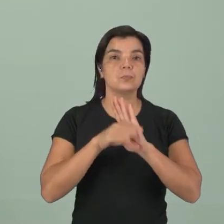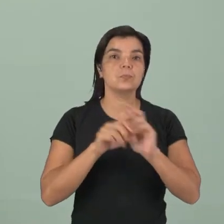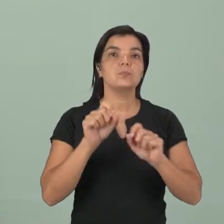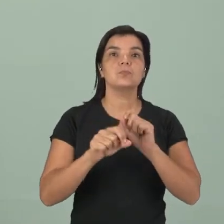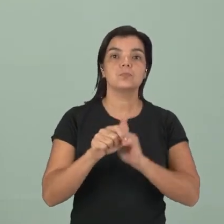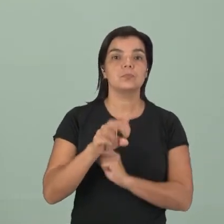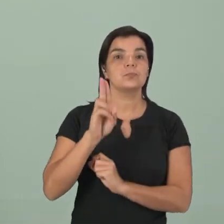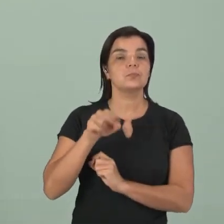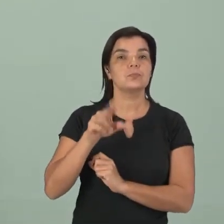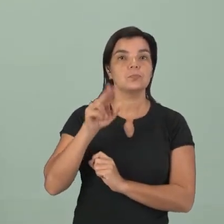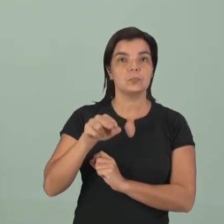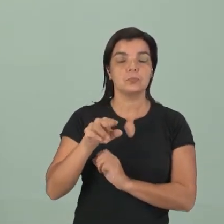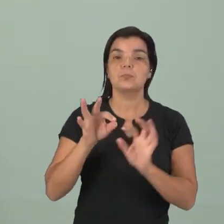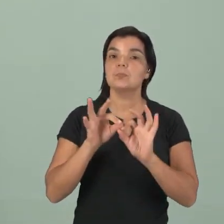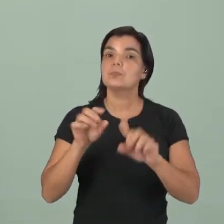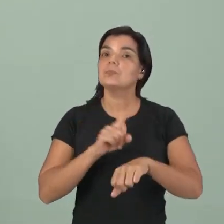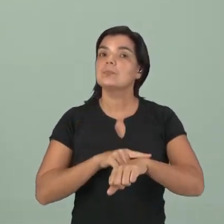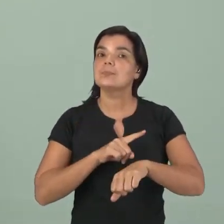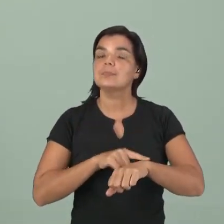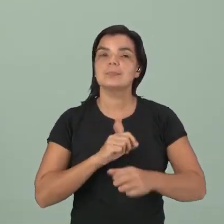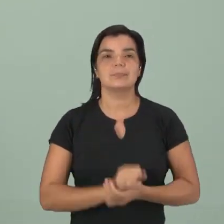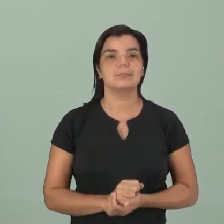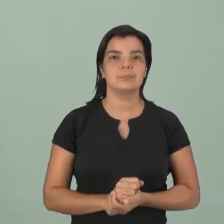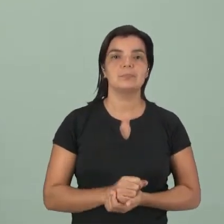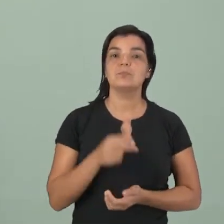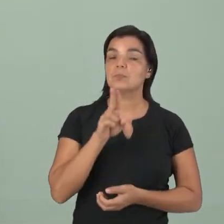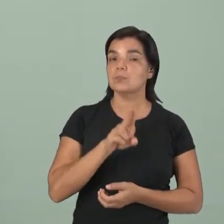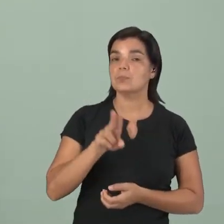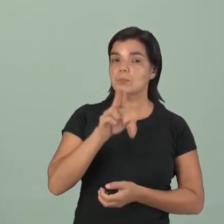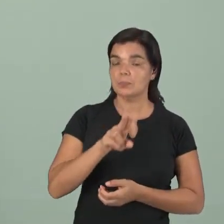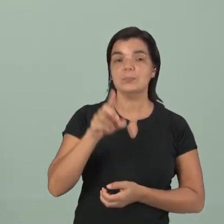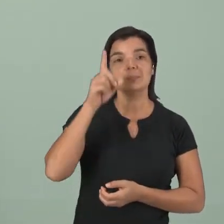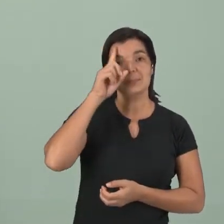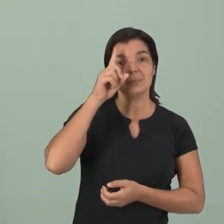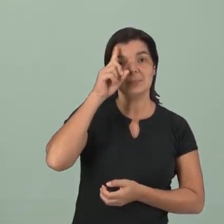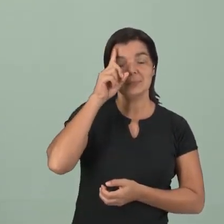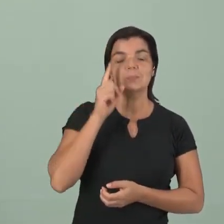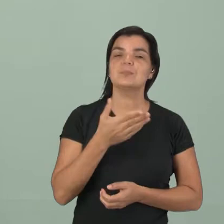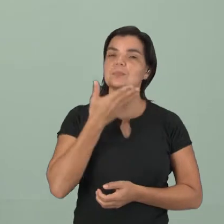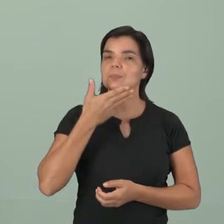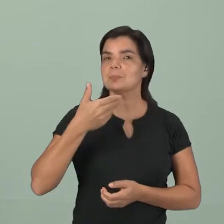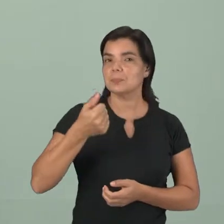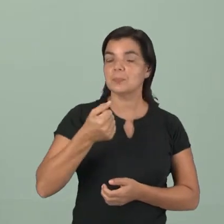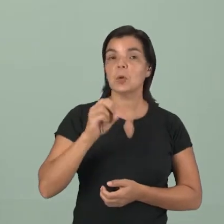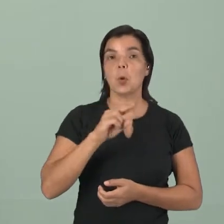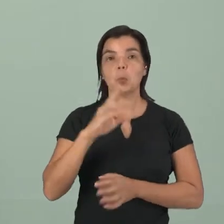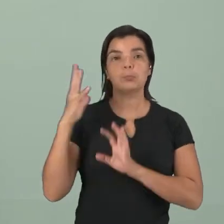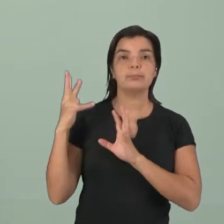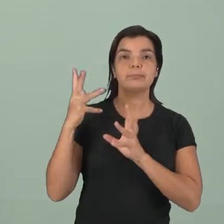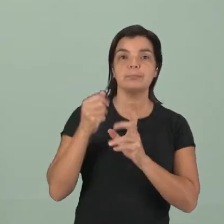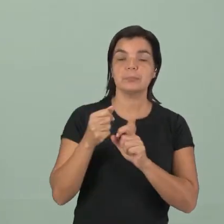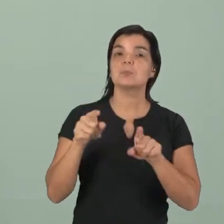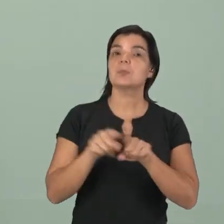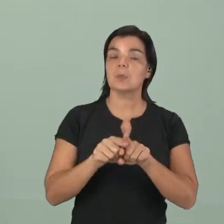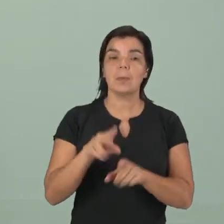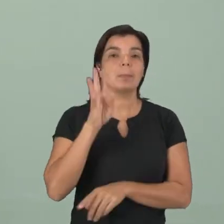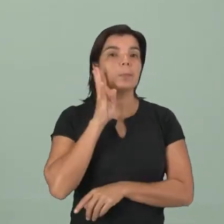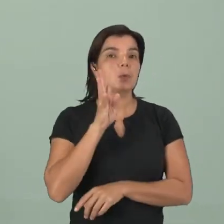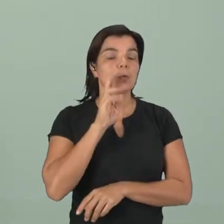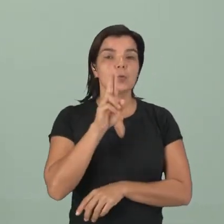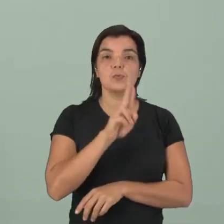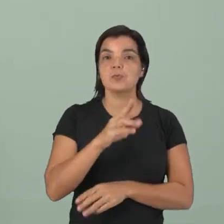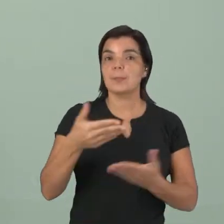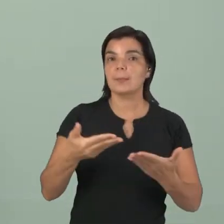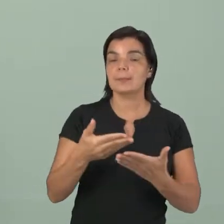sobre unidade e medida de tempo. Algo que a gente utiliza no dia a dia, a gente vai só aprimorar ou revisar. É um conteúdo bem legal que a gente vai utilizar